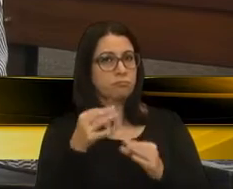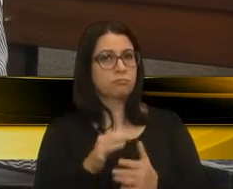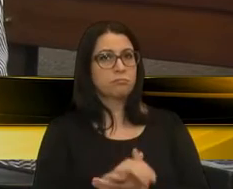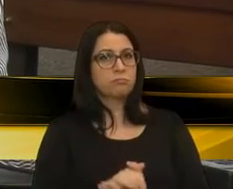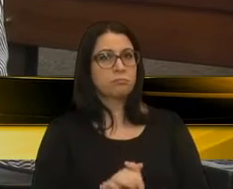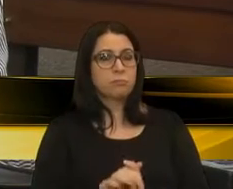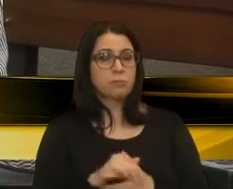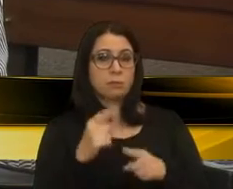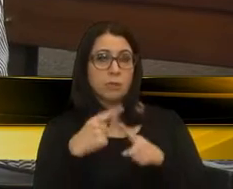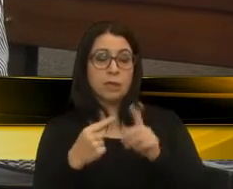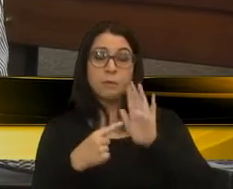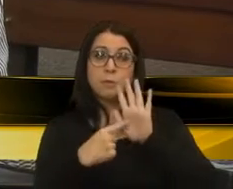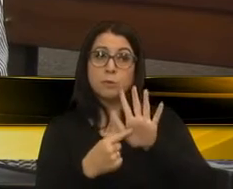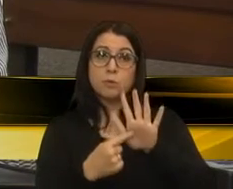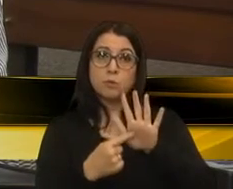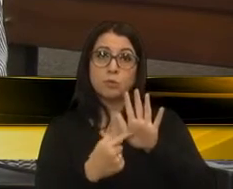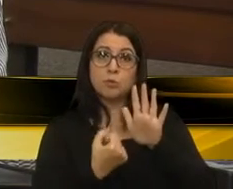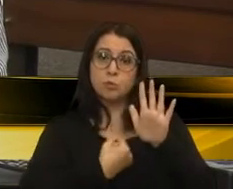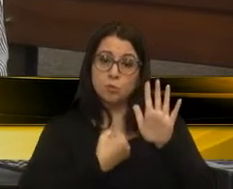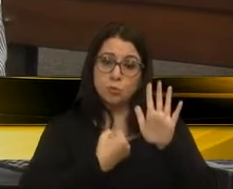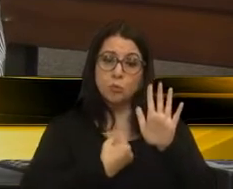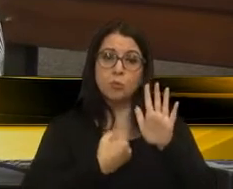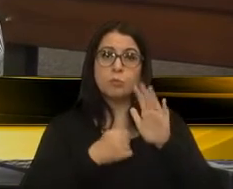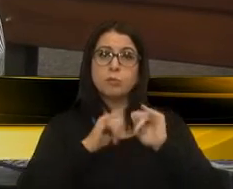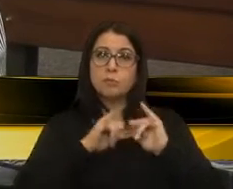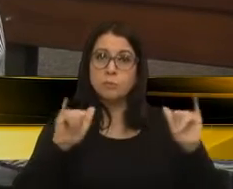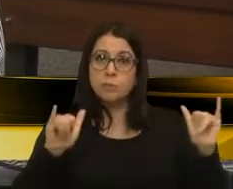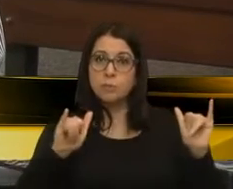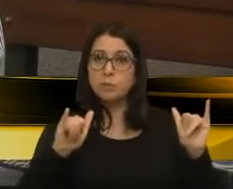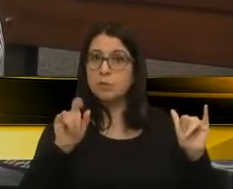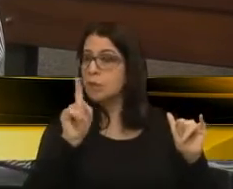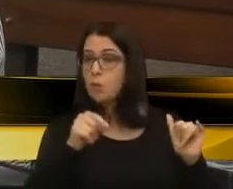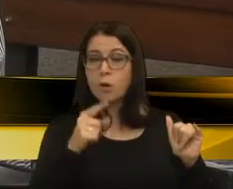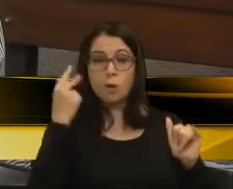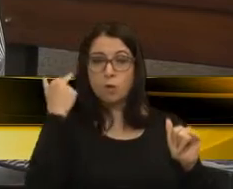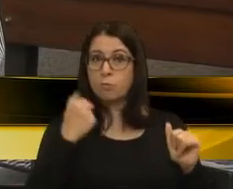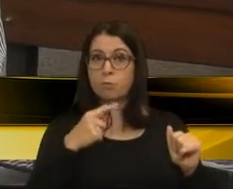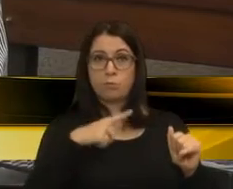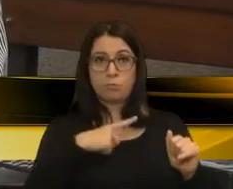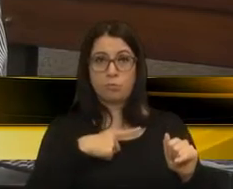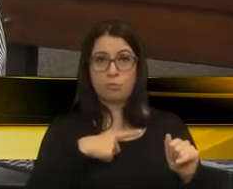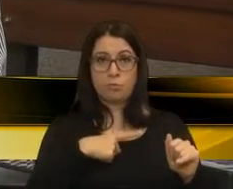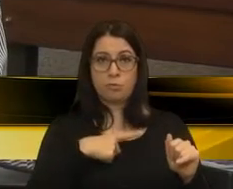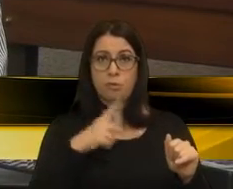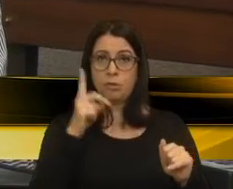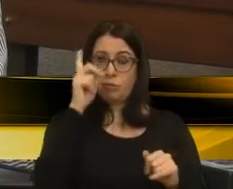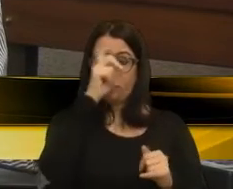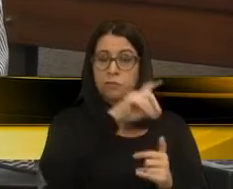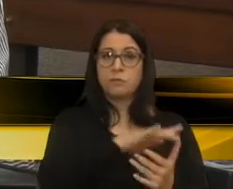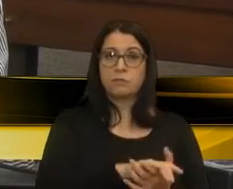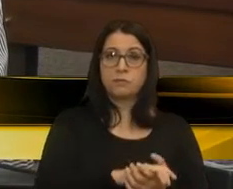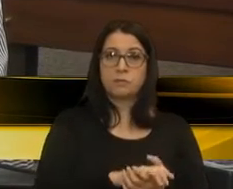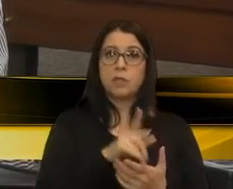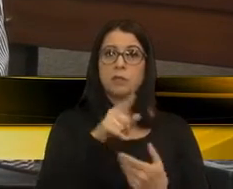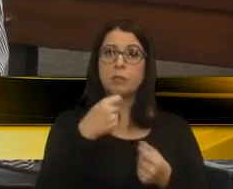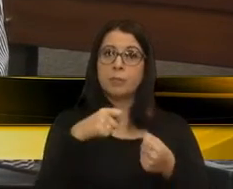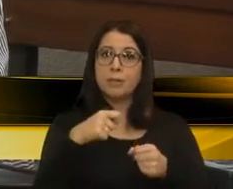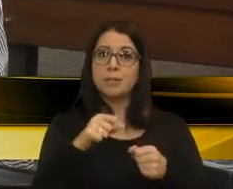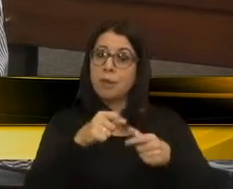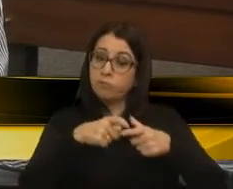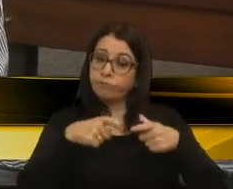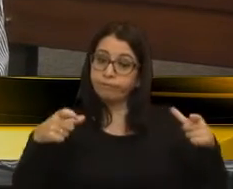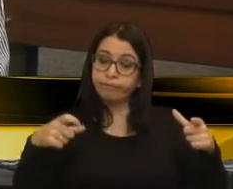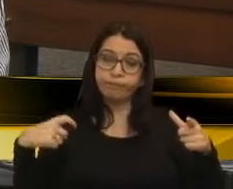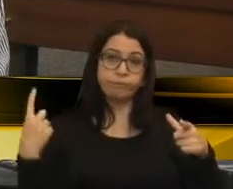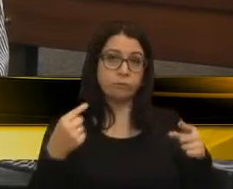certeza, porque ele trouxe números e informações que não é comum a gente ter, é difícil. E isso precisa ser